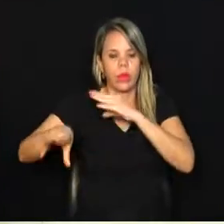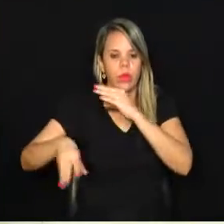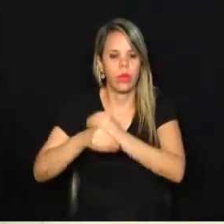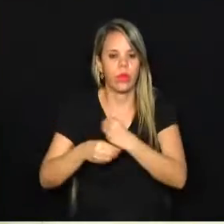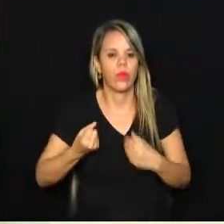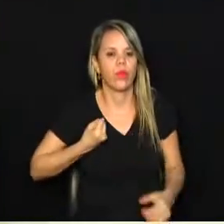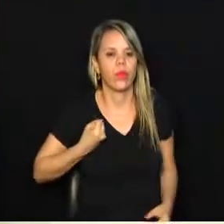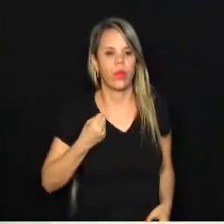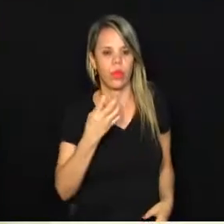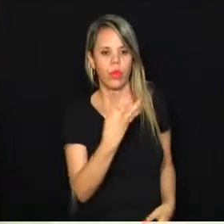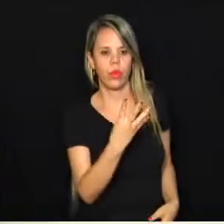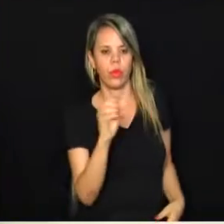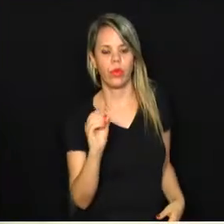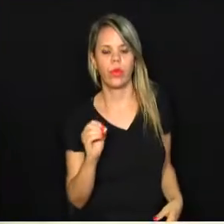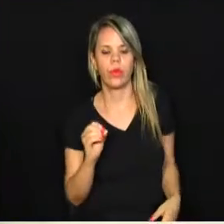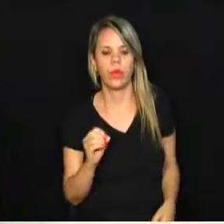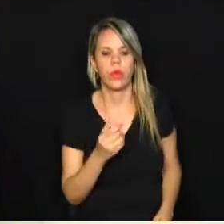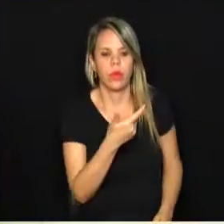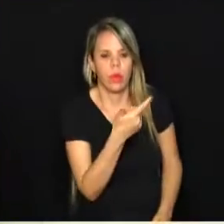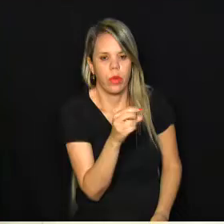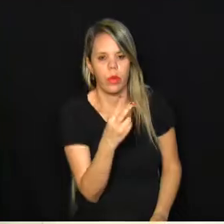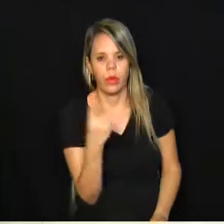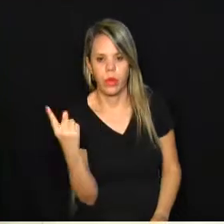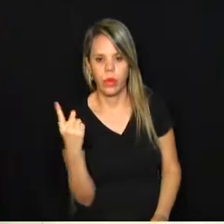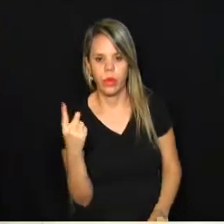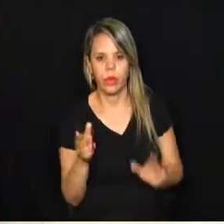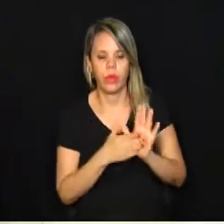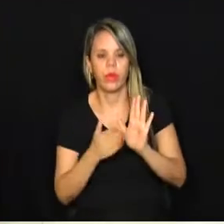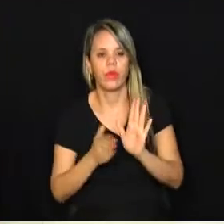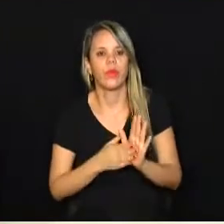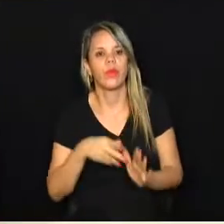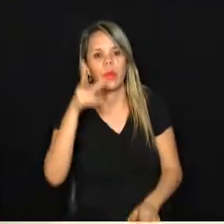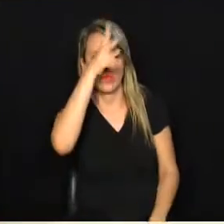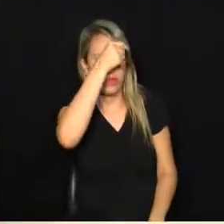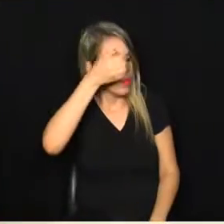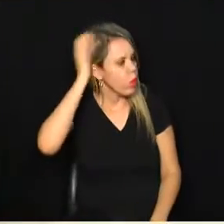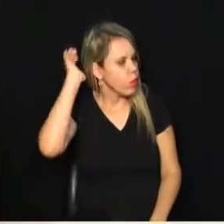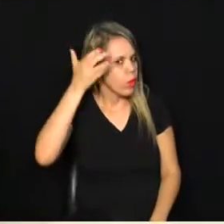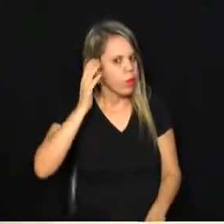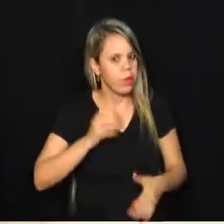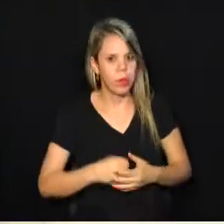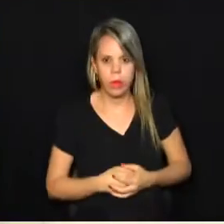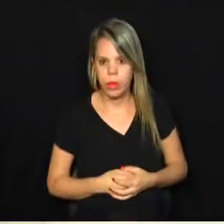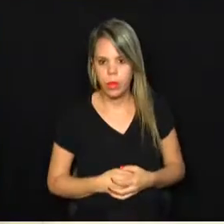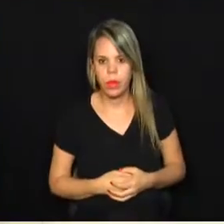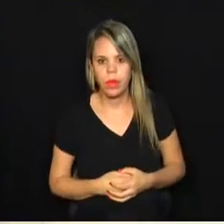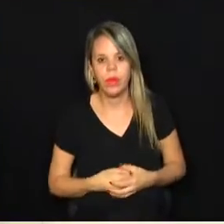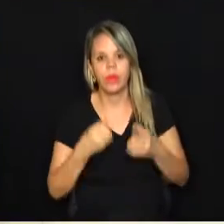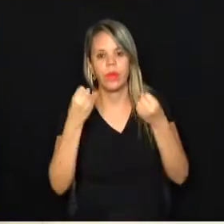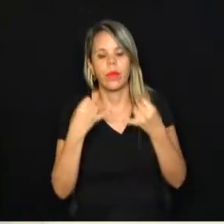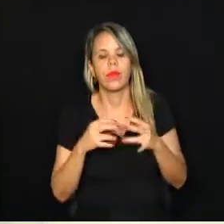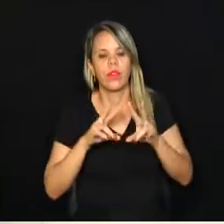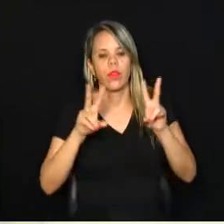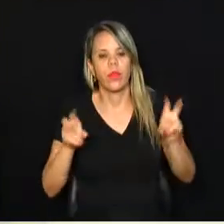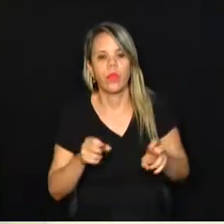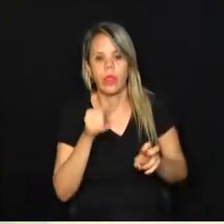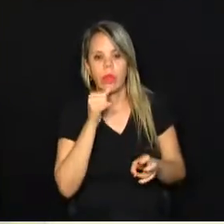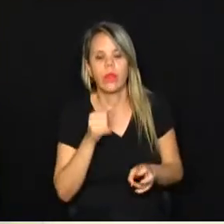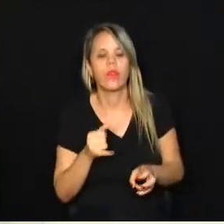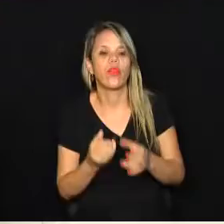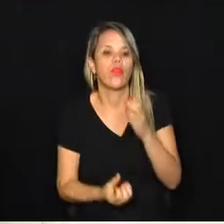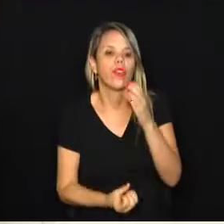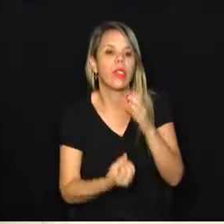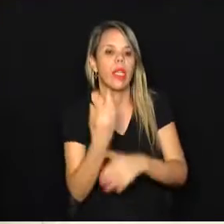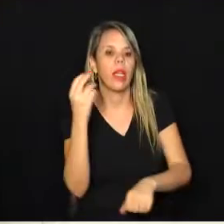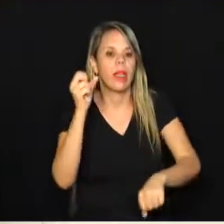número 40 de 2021, proposto pelo prefeito Dário Saad, que dispõe sobre a extinção e criação